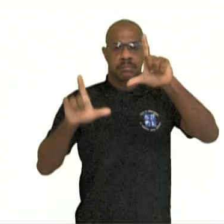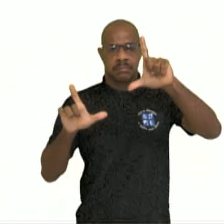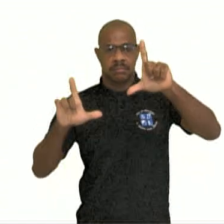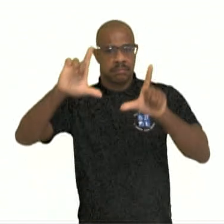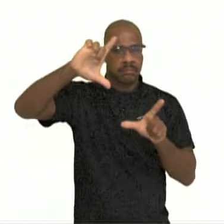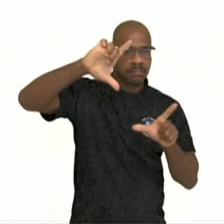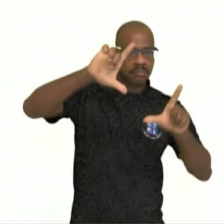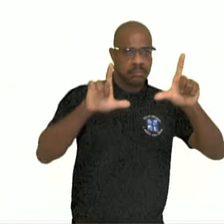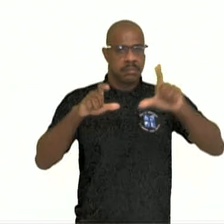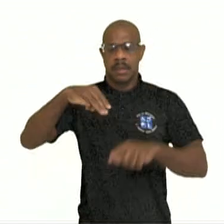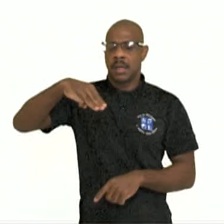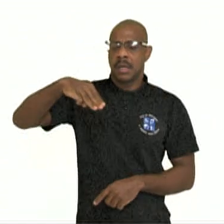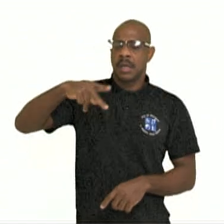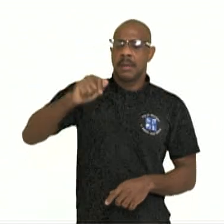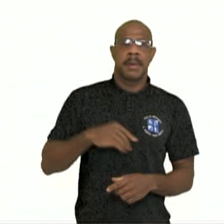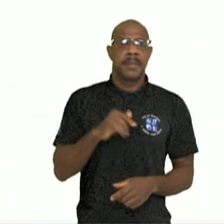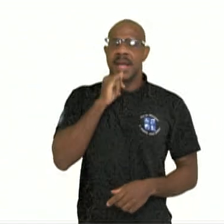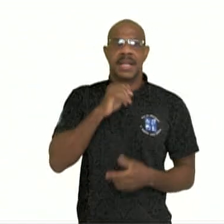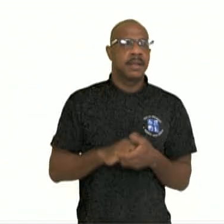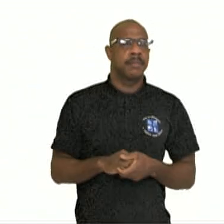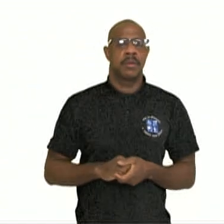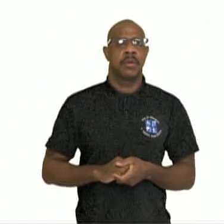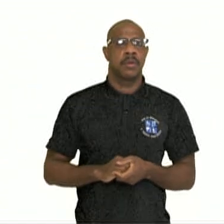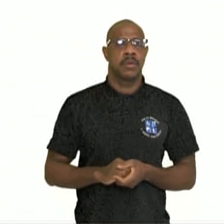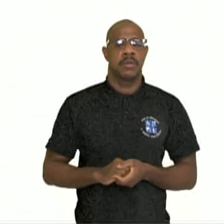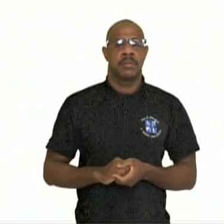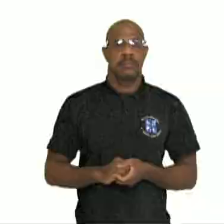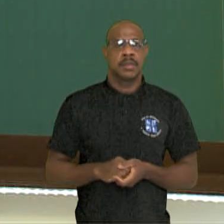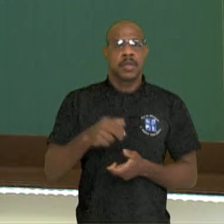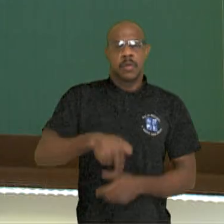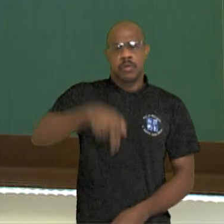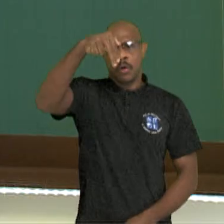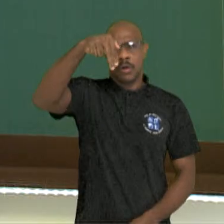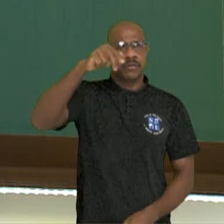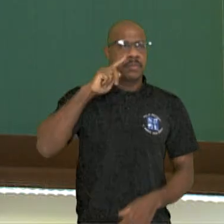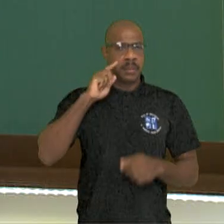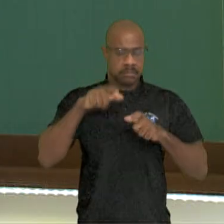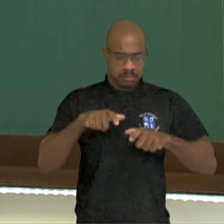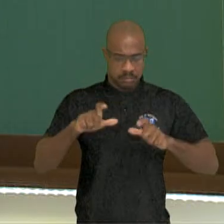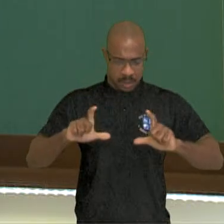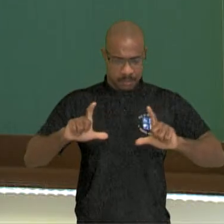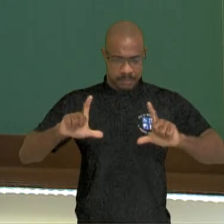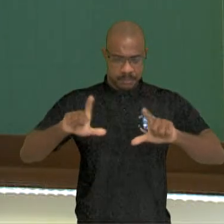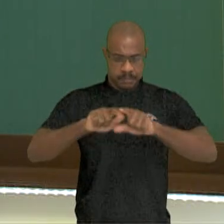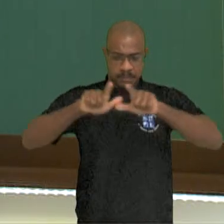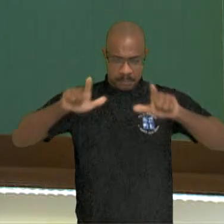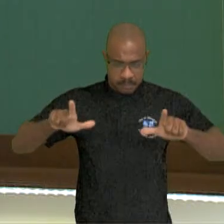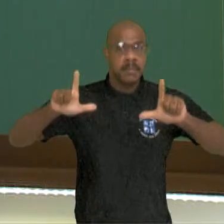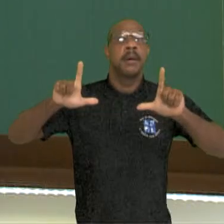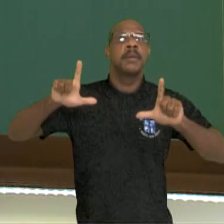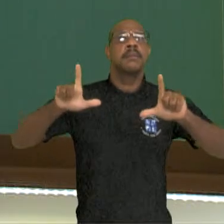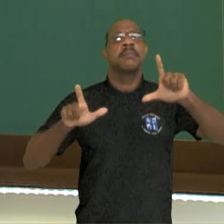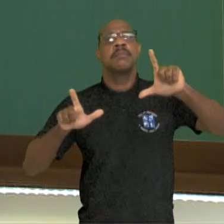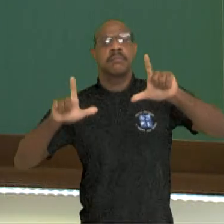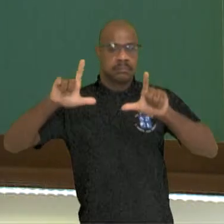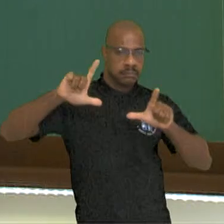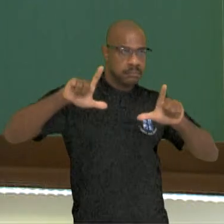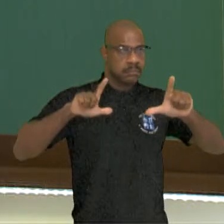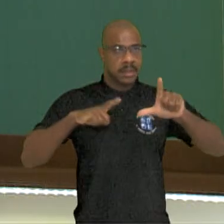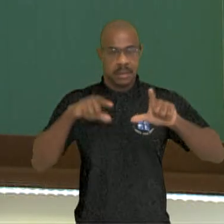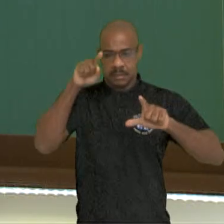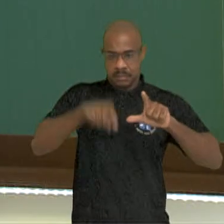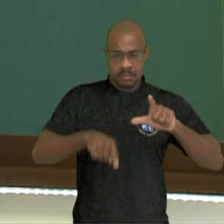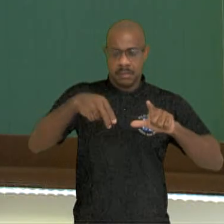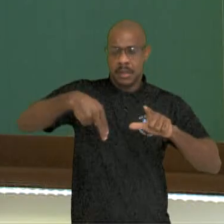Então vamos supor que o norte esteja nesta direção aqui. Aí eu olho para o meu mapa e aí eu vou localizar. Opa, meu mapa está aqui, então